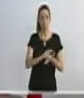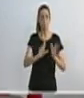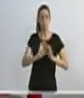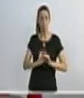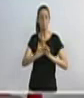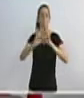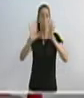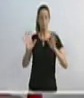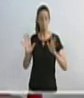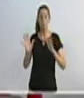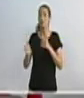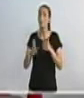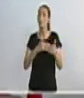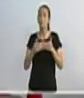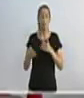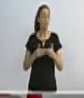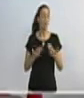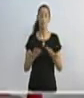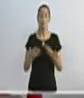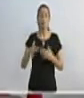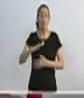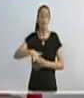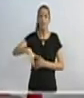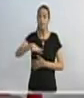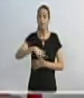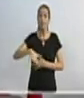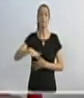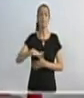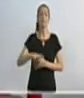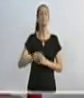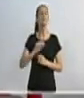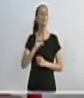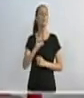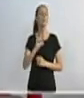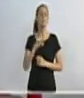atividade, e esta também, nós encaminhamos uma